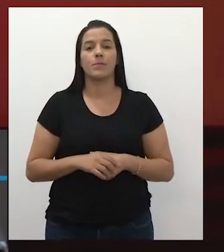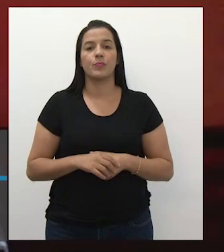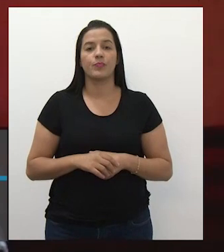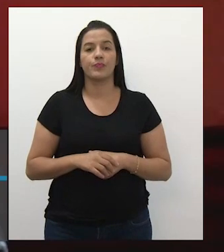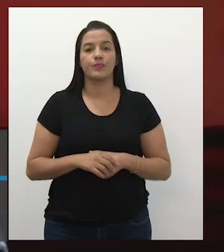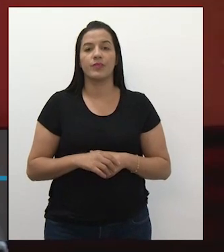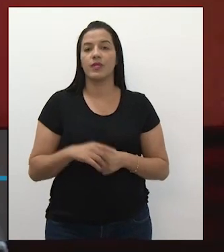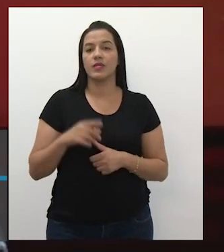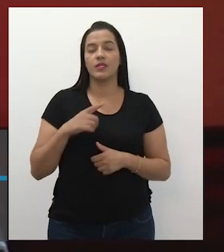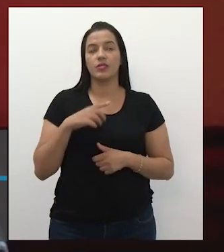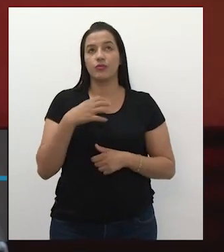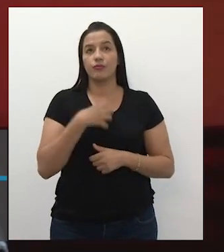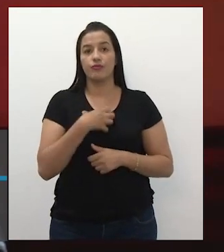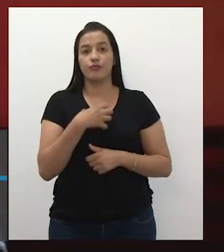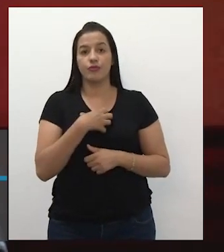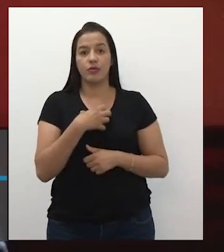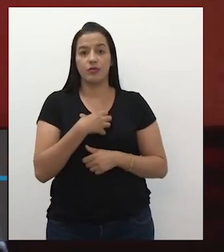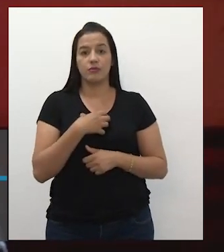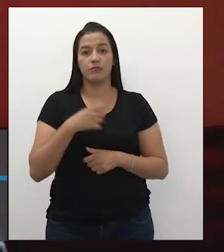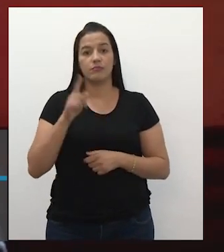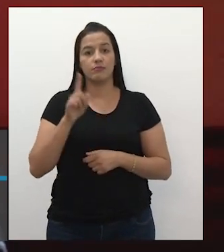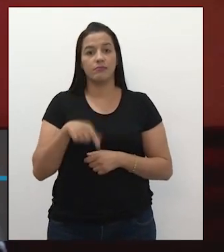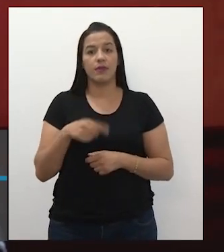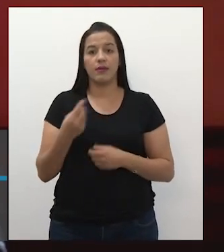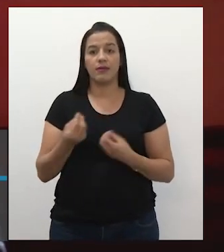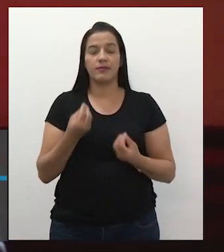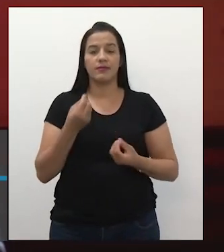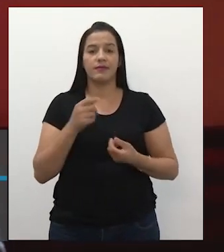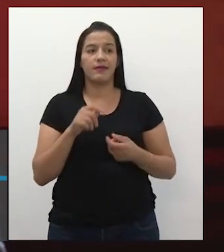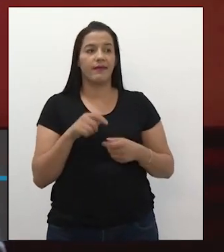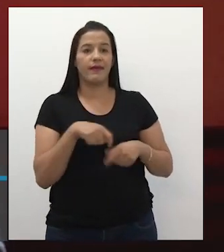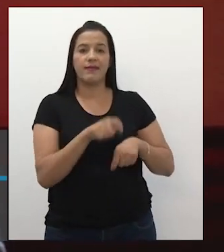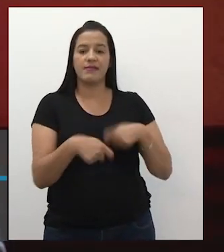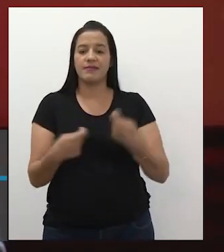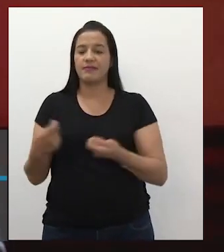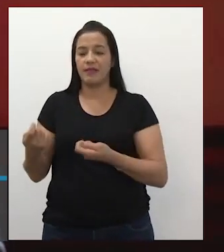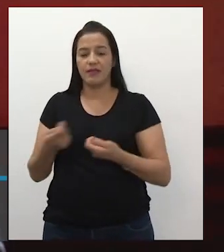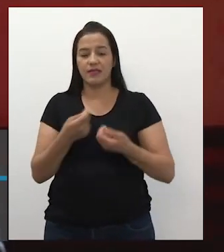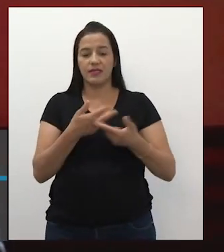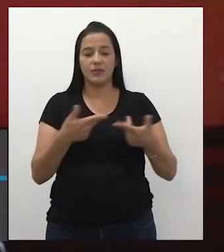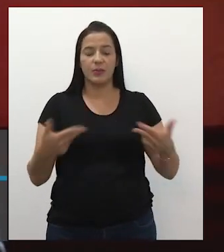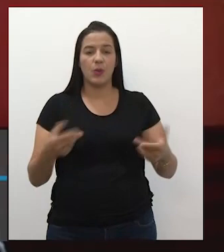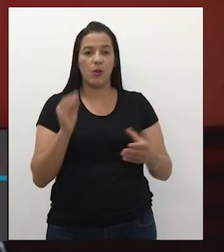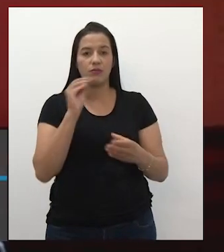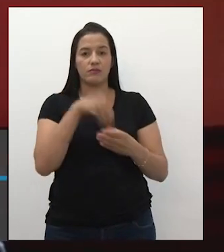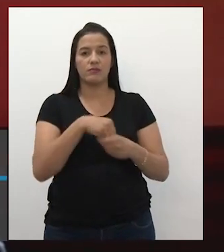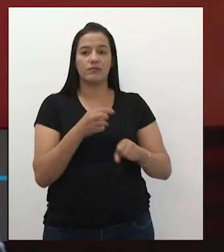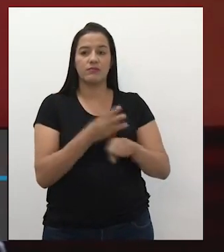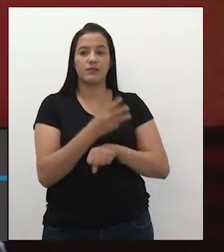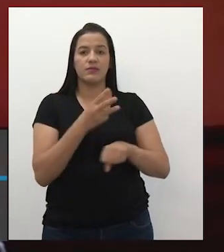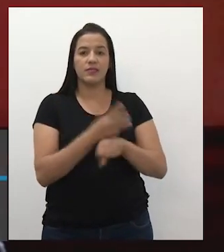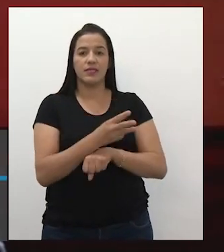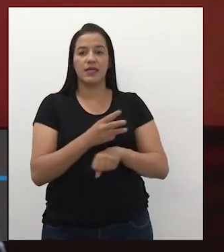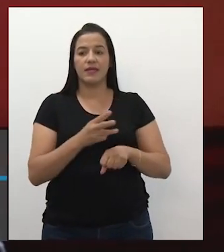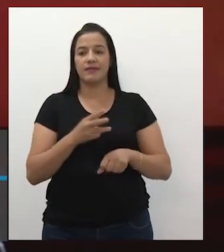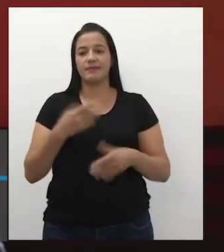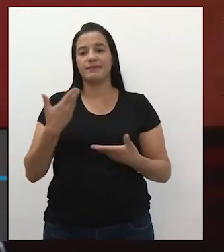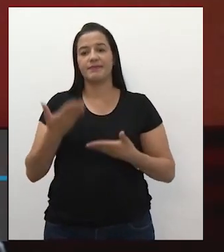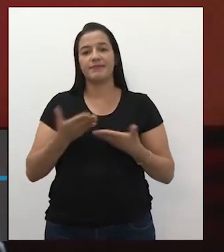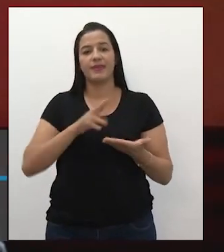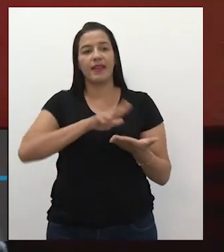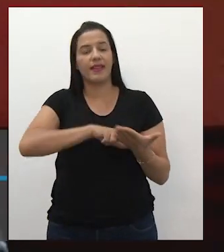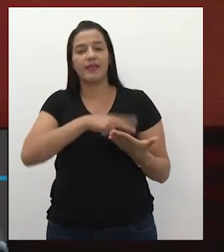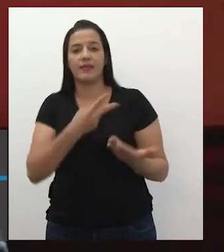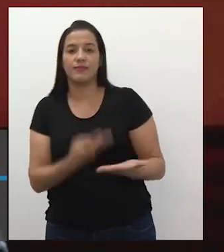e de que forma esses sinais que a gente coloca na mensagem, eles dão conta de